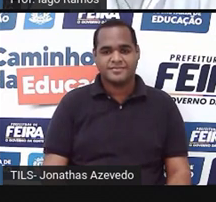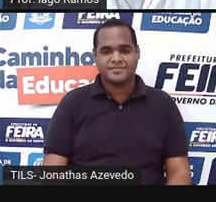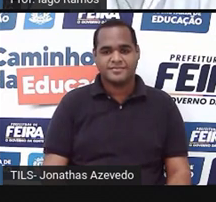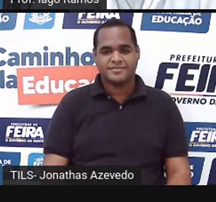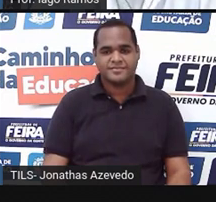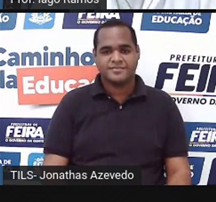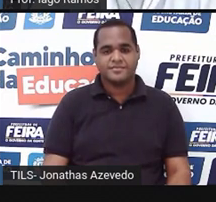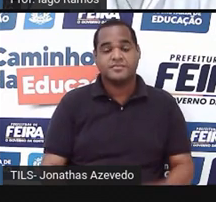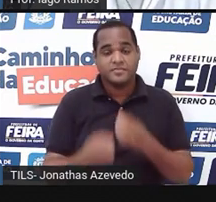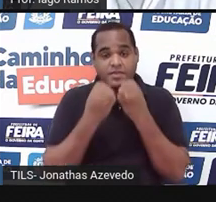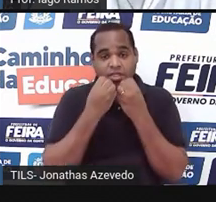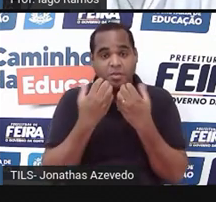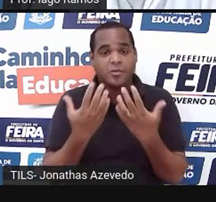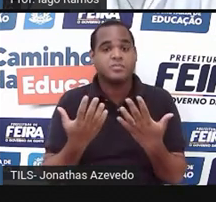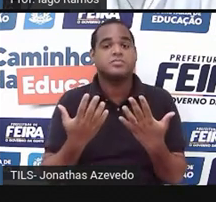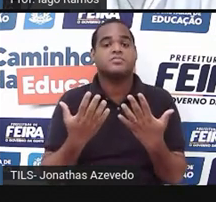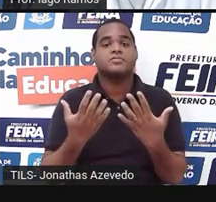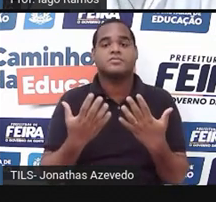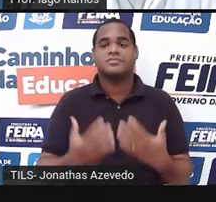tá bom